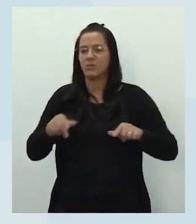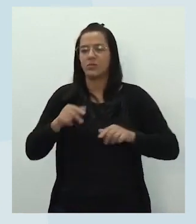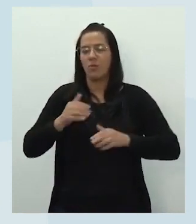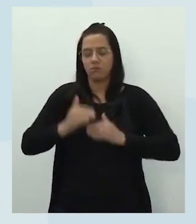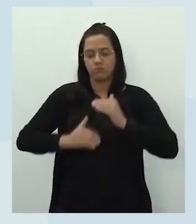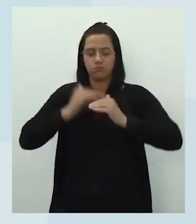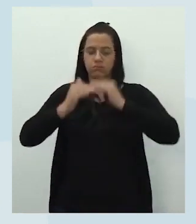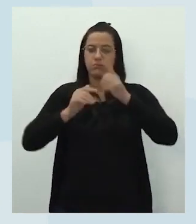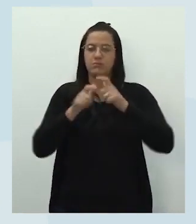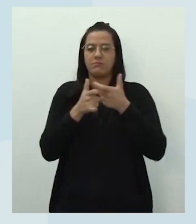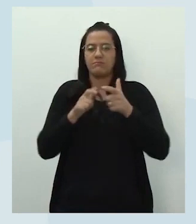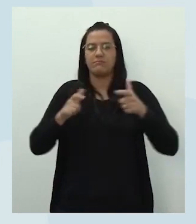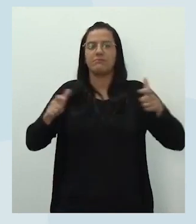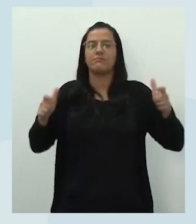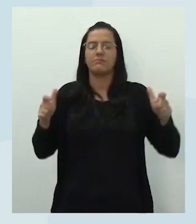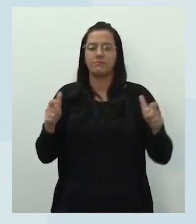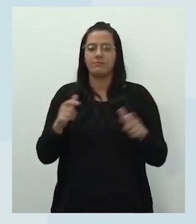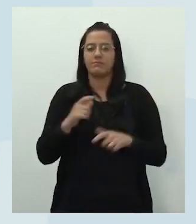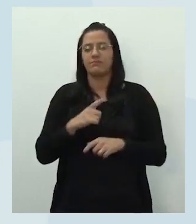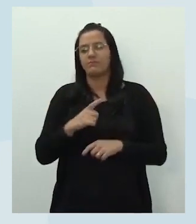populacional,